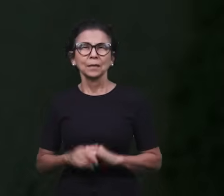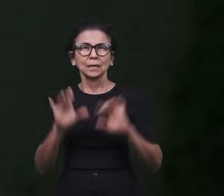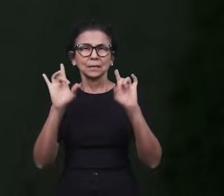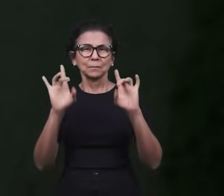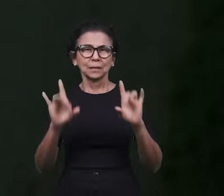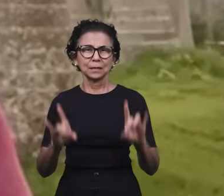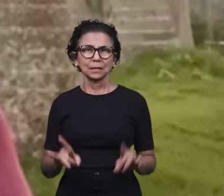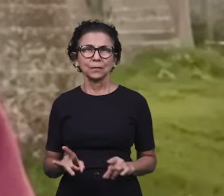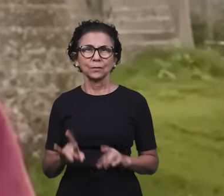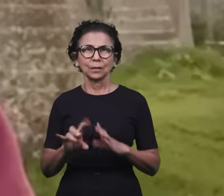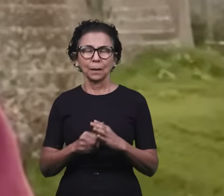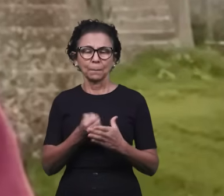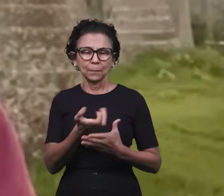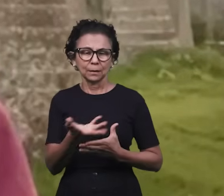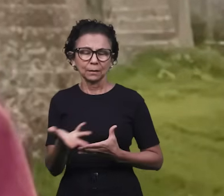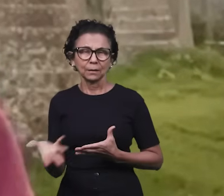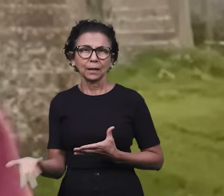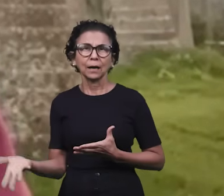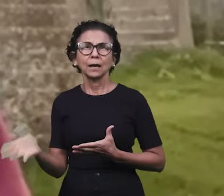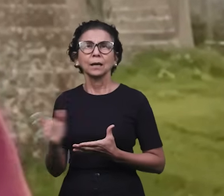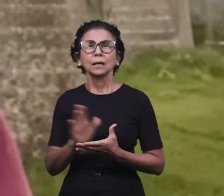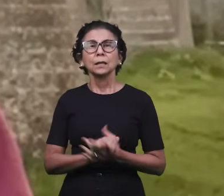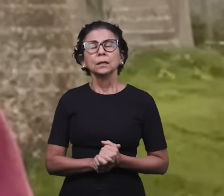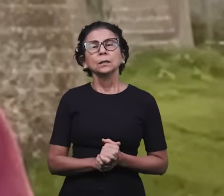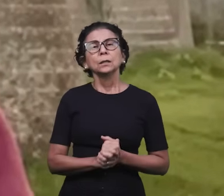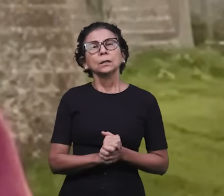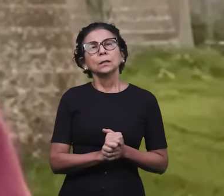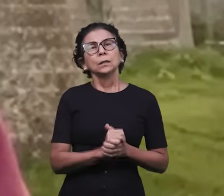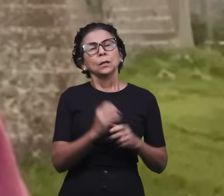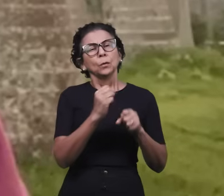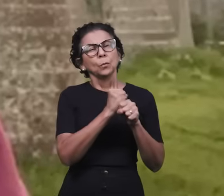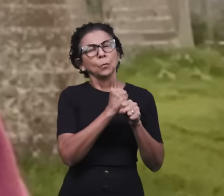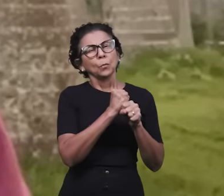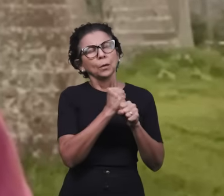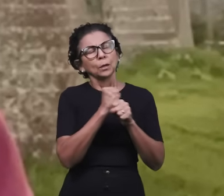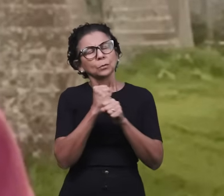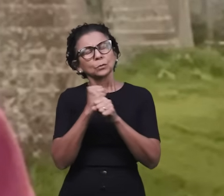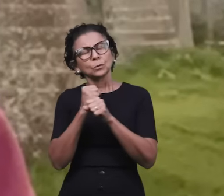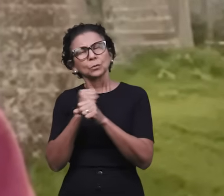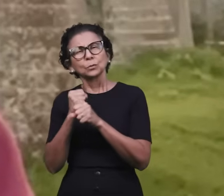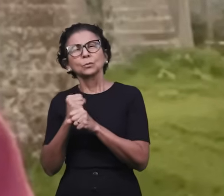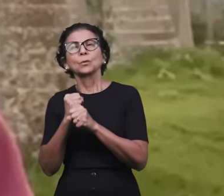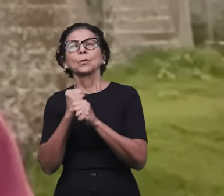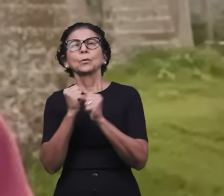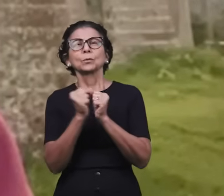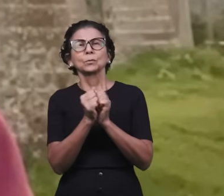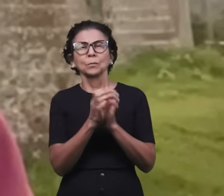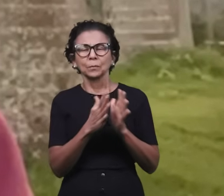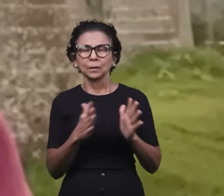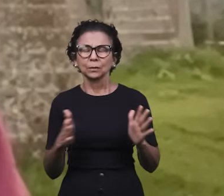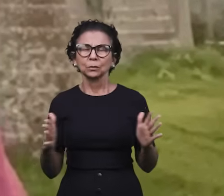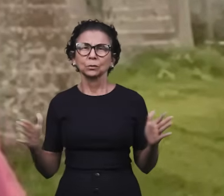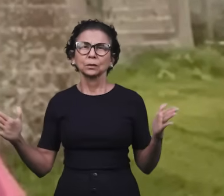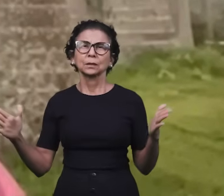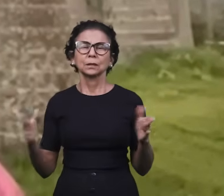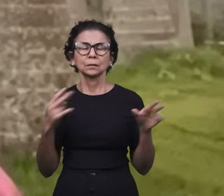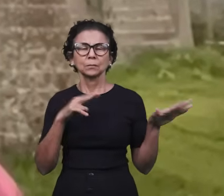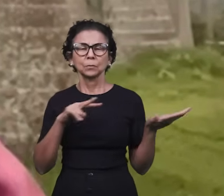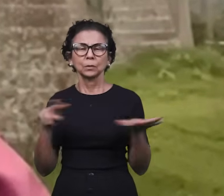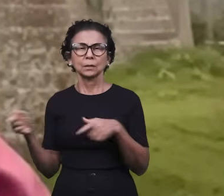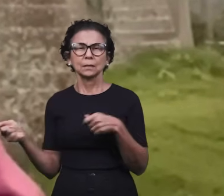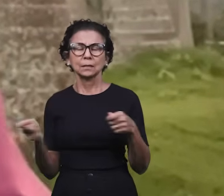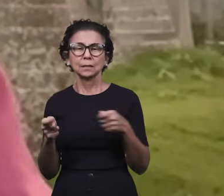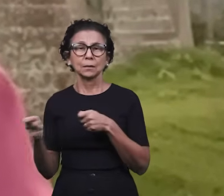à produção. Nós produzimos aqui hortaliças durante todo o ano, semanalmente, e é inegável que o clima qual nós estamos